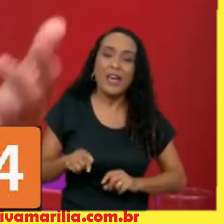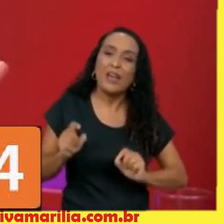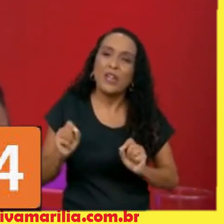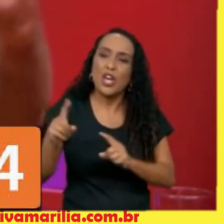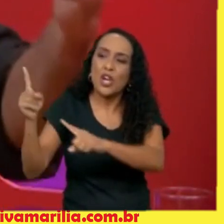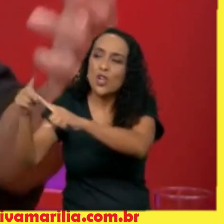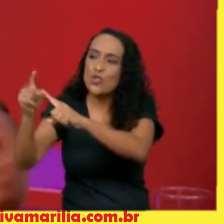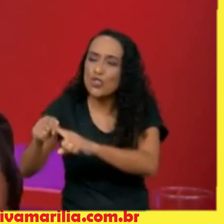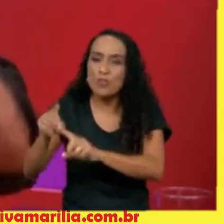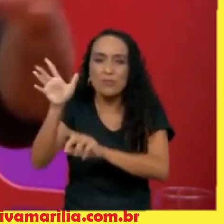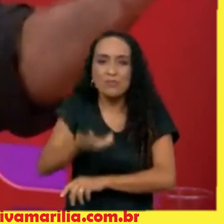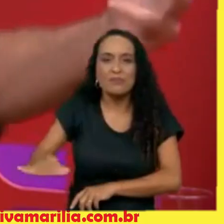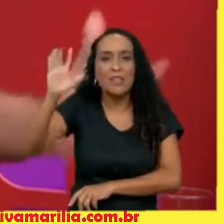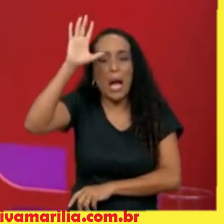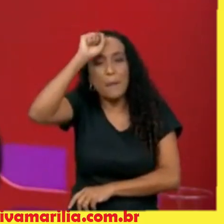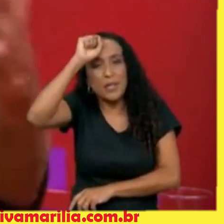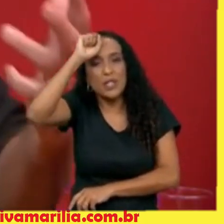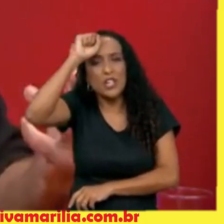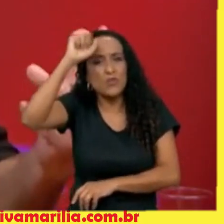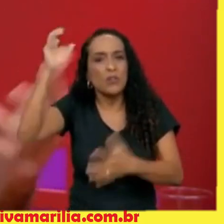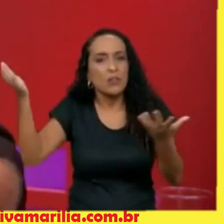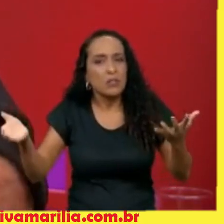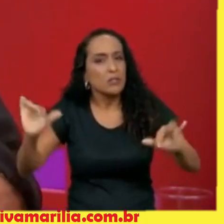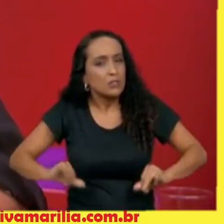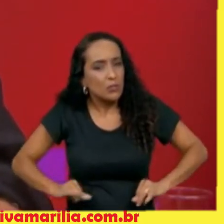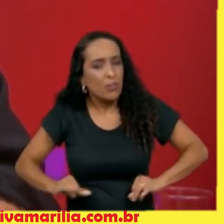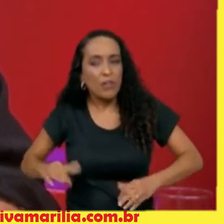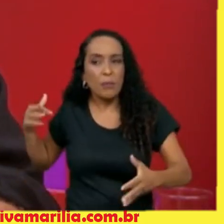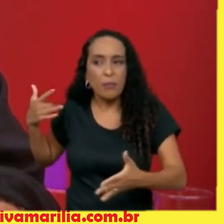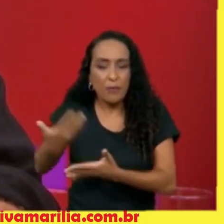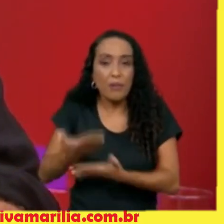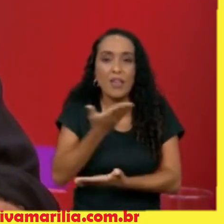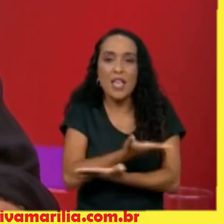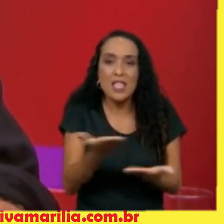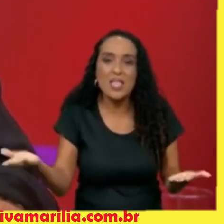espécie aprendeu com muito suor e sangue e tal. É isso que tem que ser